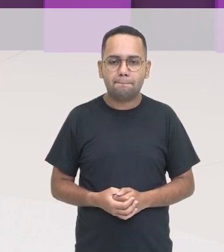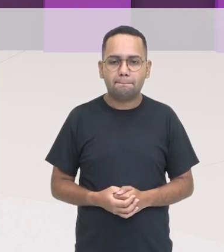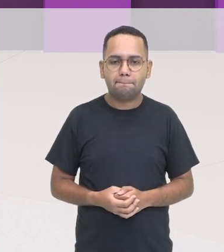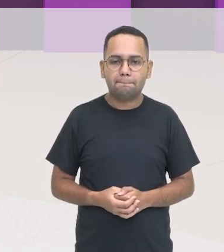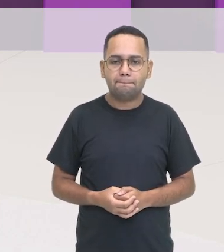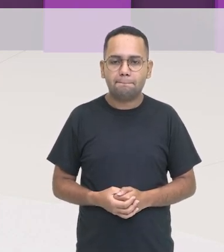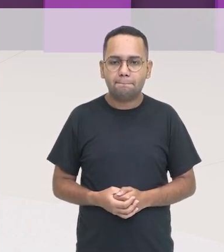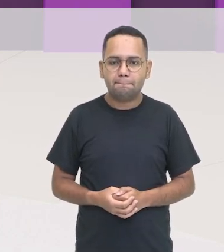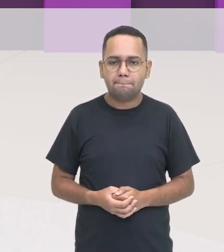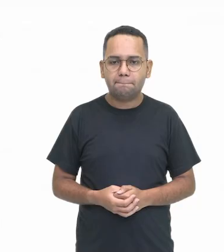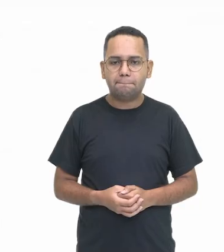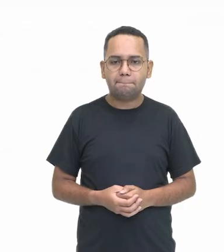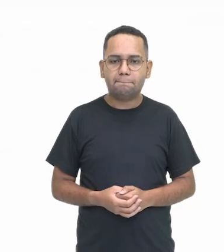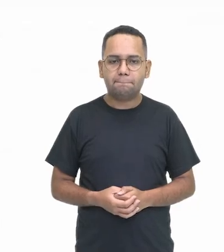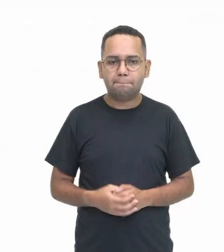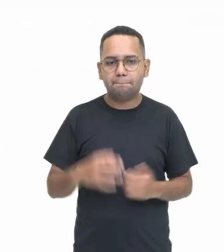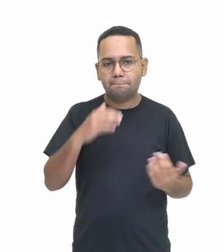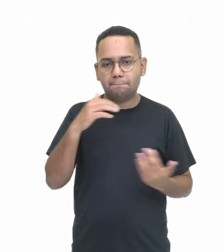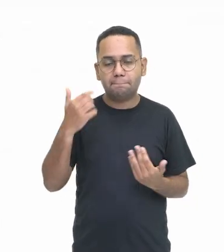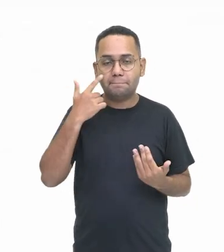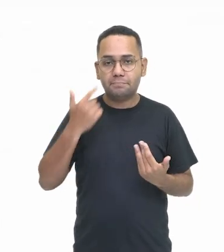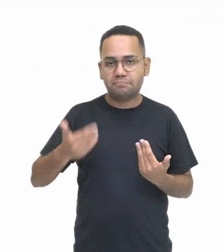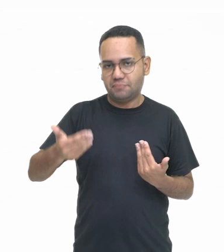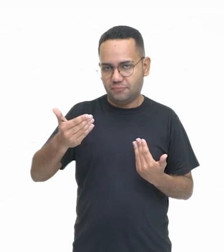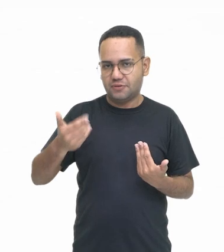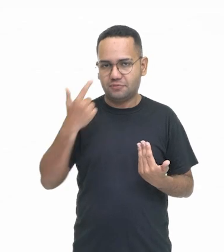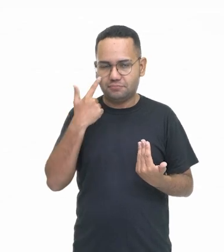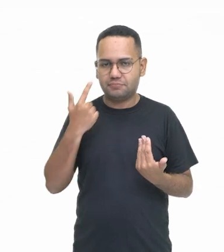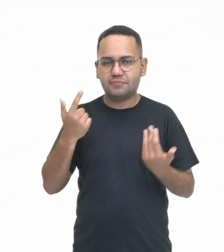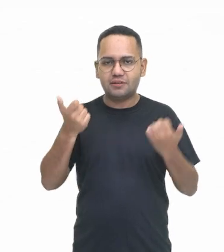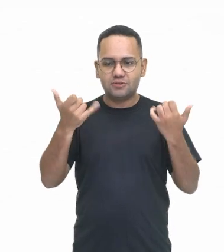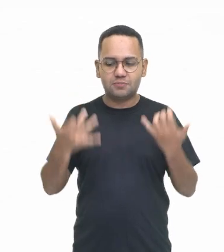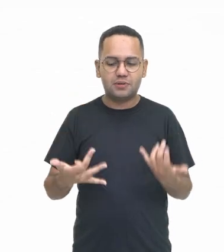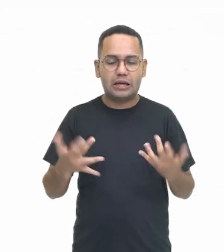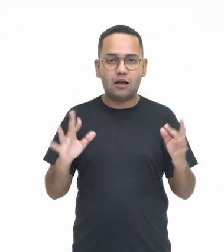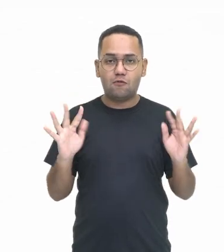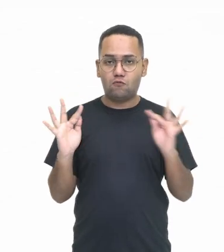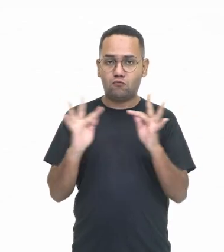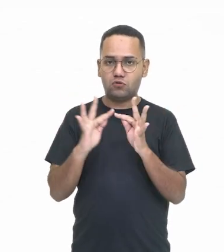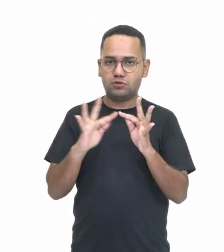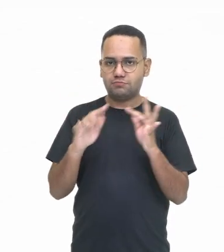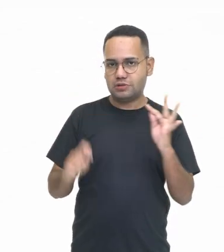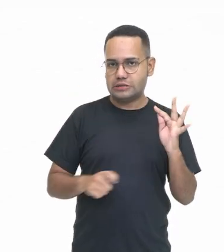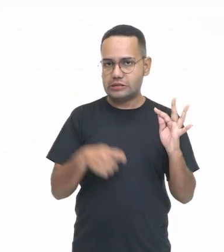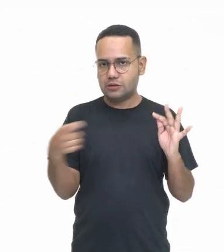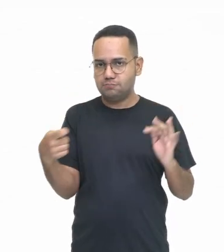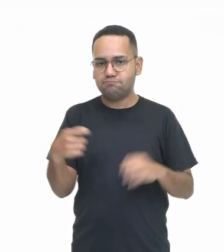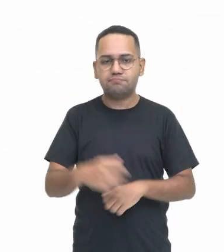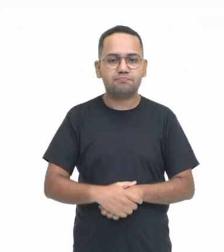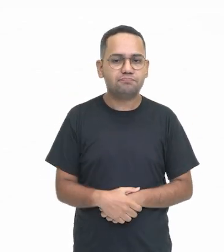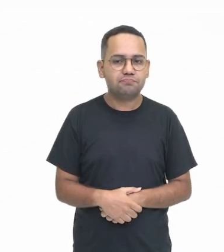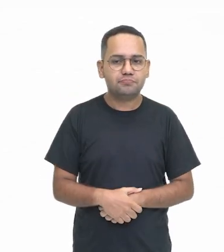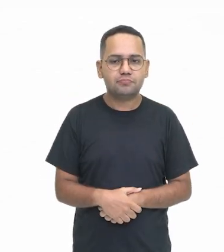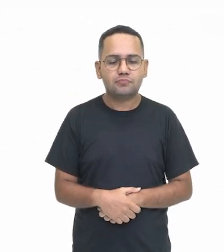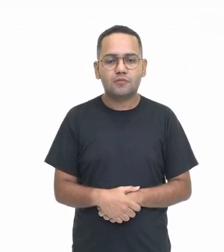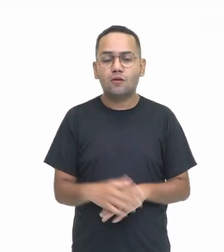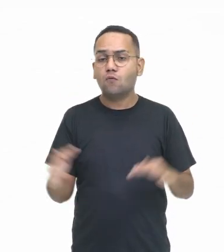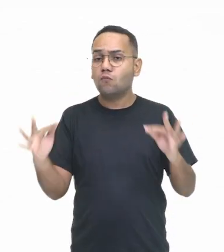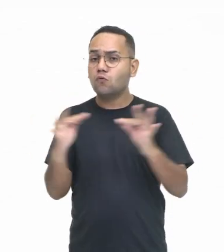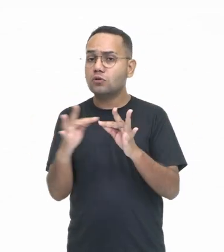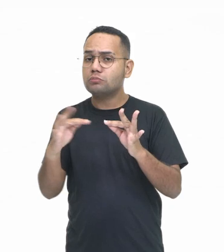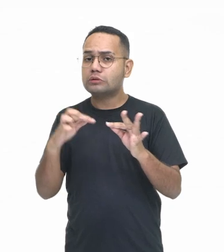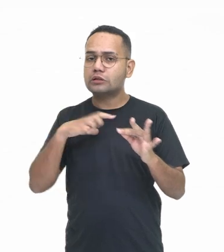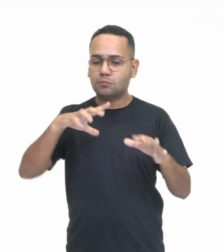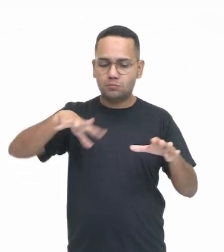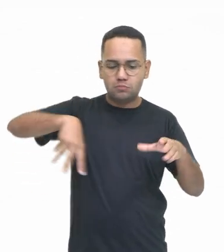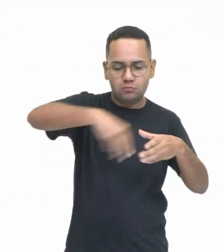nosso tema de hoje, né, que é a função. Olha só, noção de função por meio de conjuntos. Eu